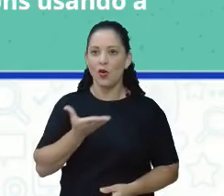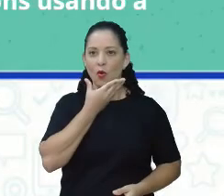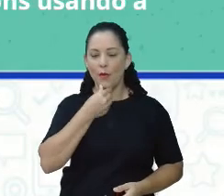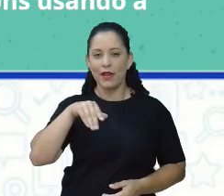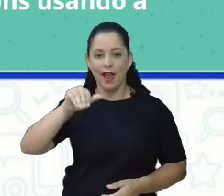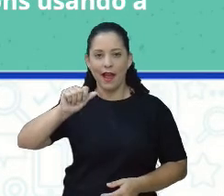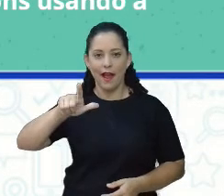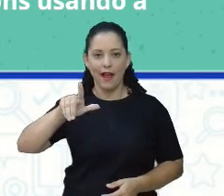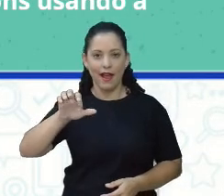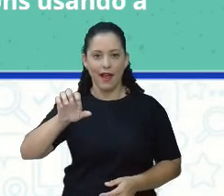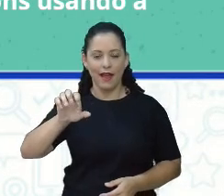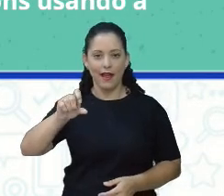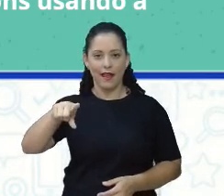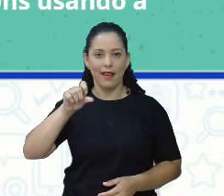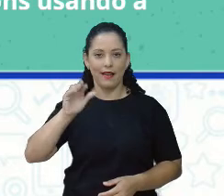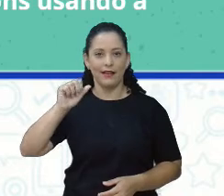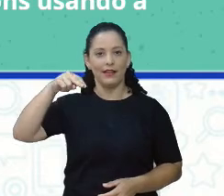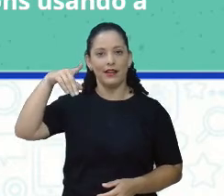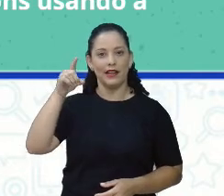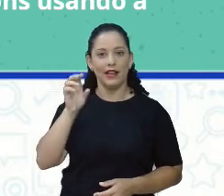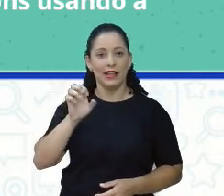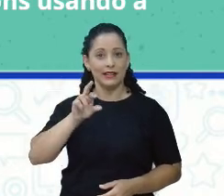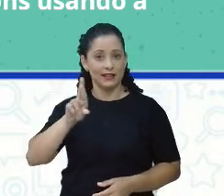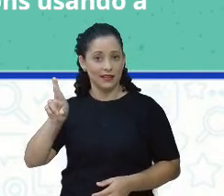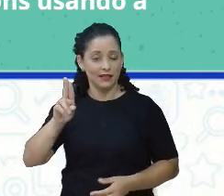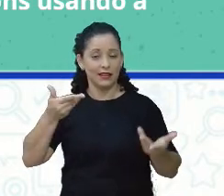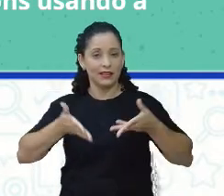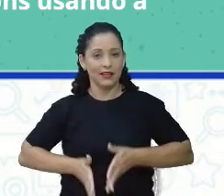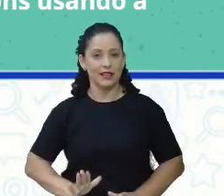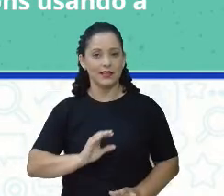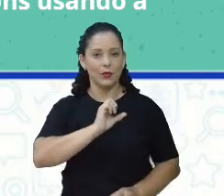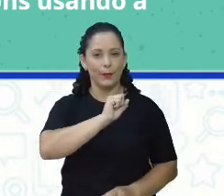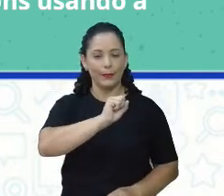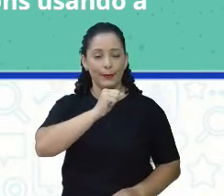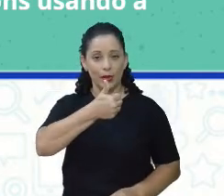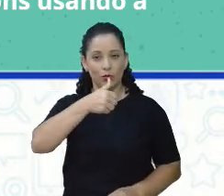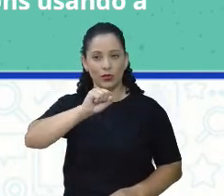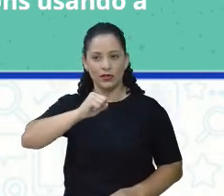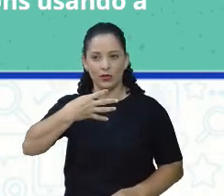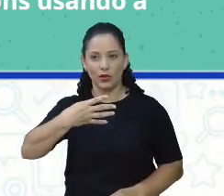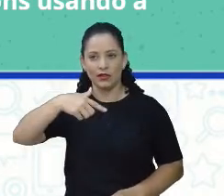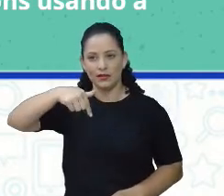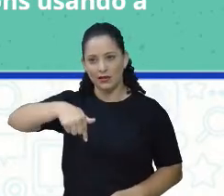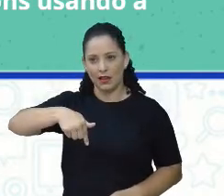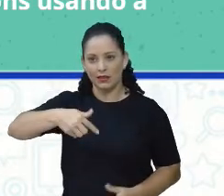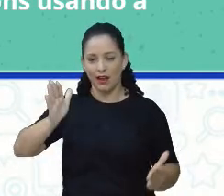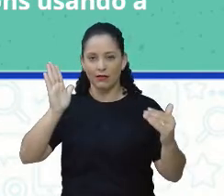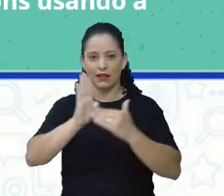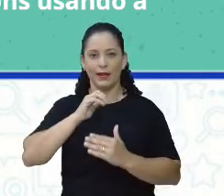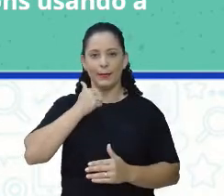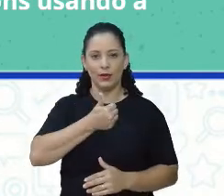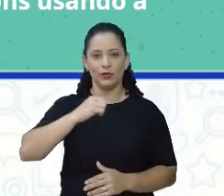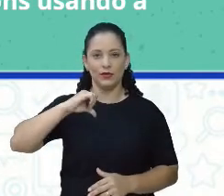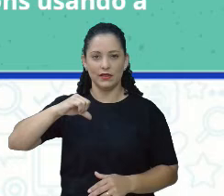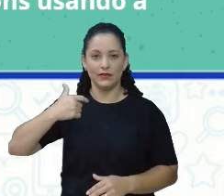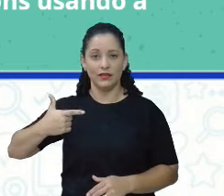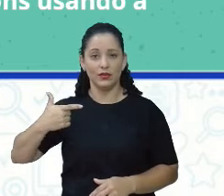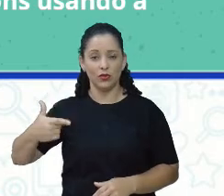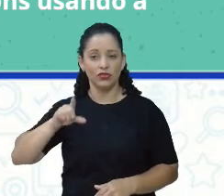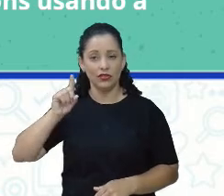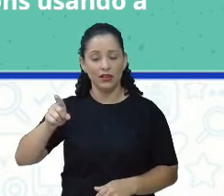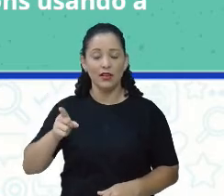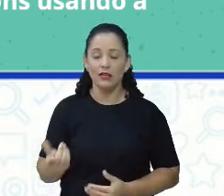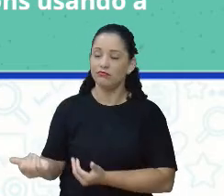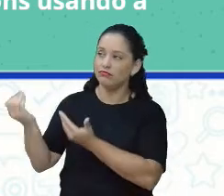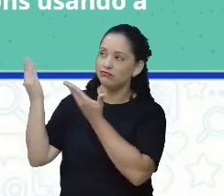Graham Bell, que nasceu em 1847 e viveu até 1922. E ele é conhecido por ser o inventor